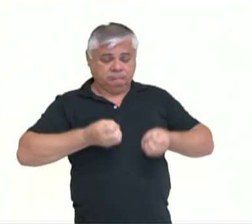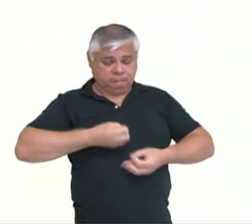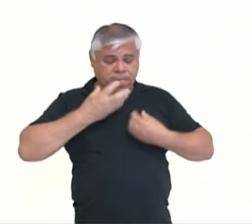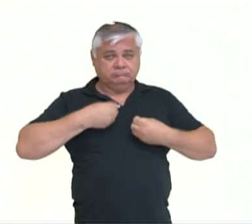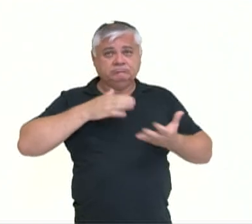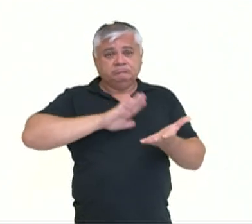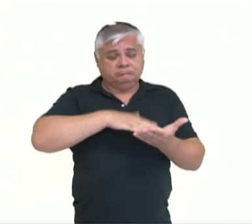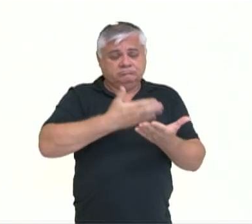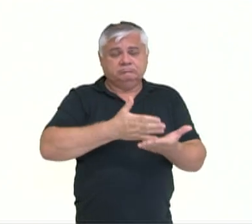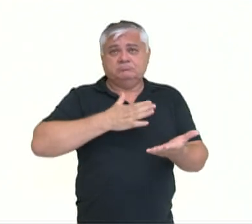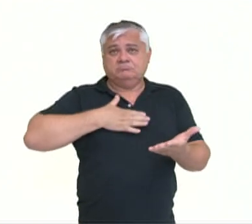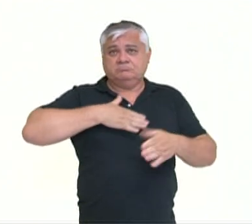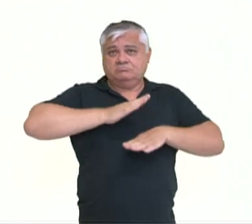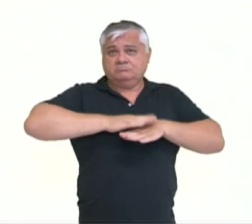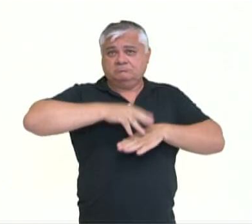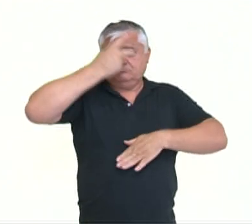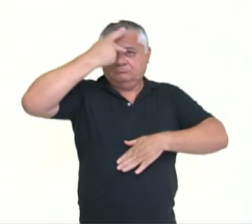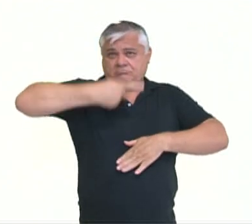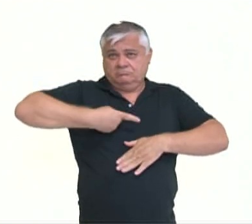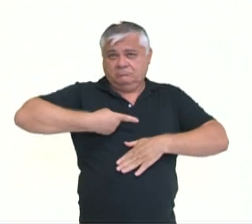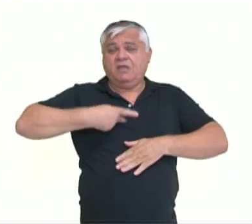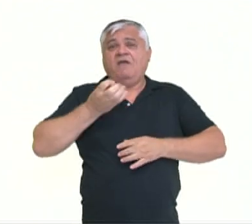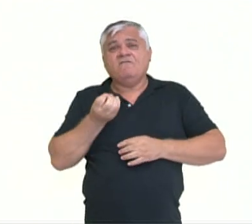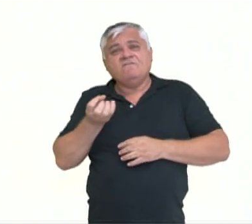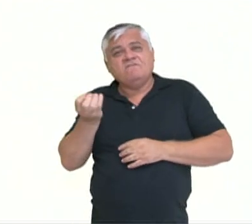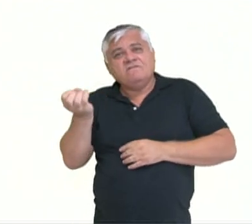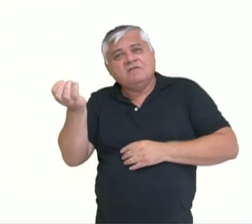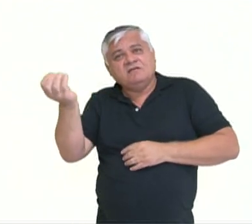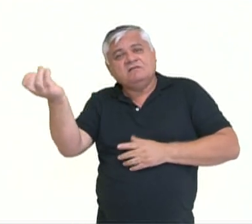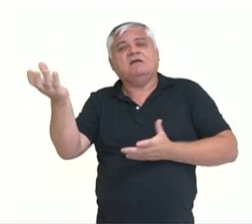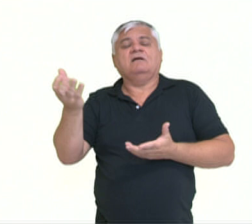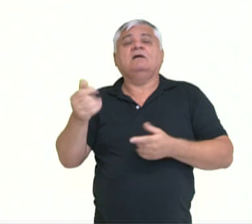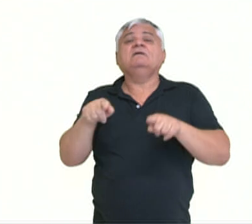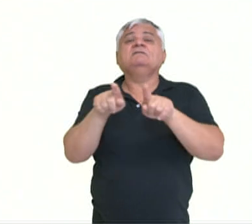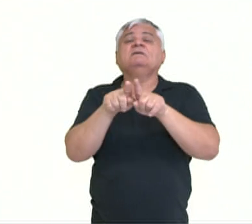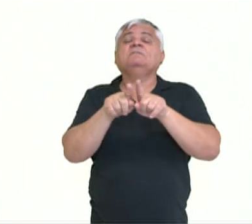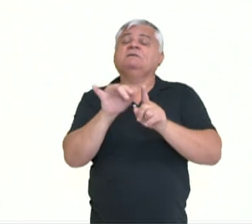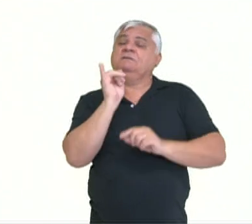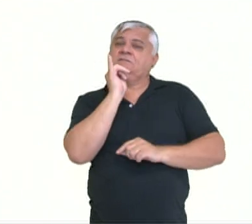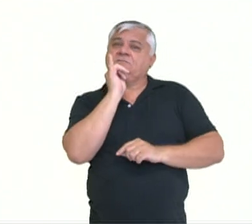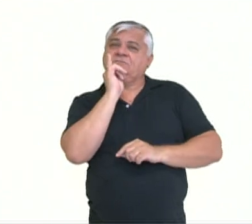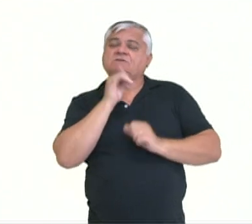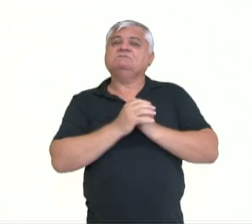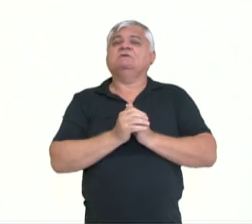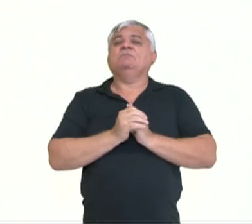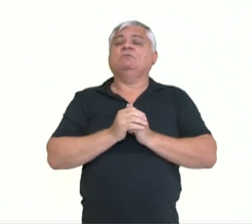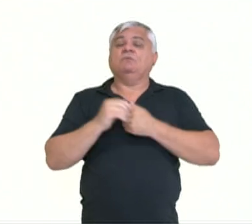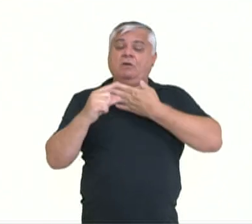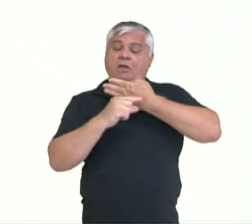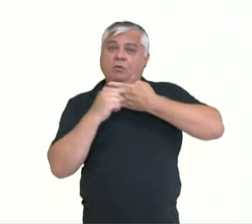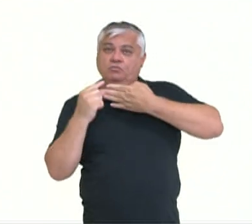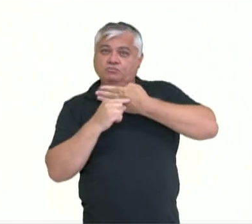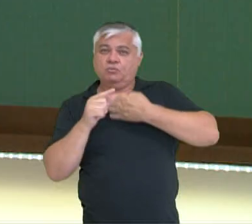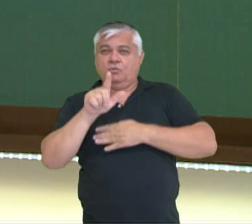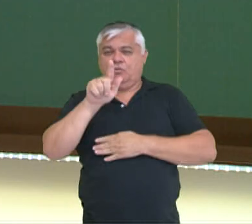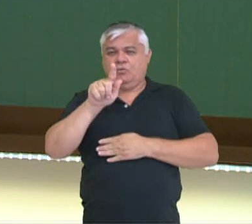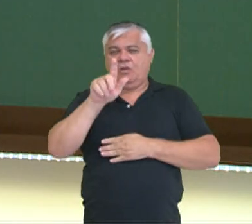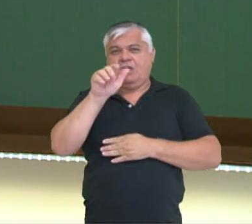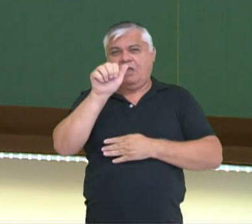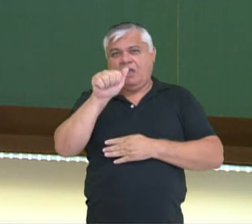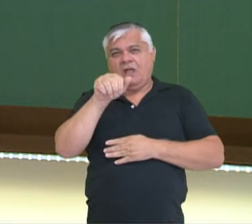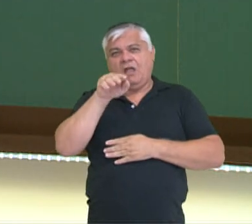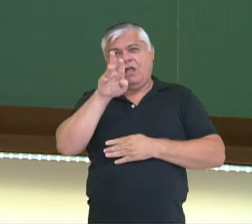desses versos do poema Viajar e conhecemos um pouco sobre o autor Gabriel